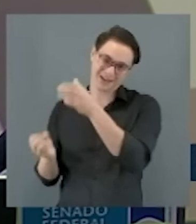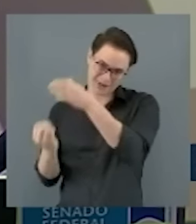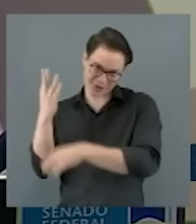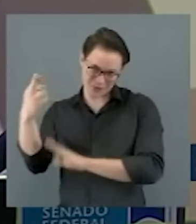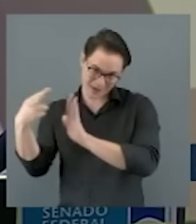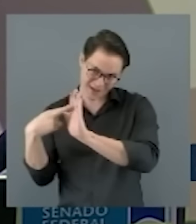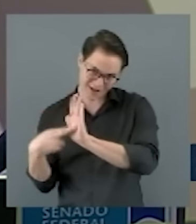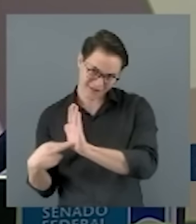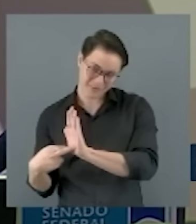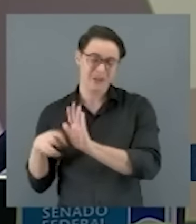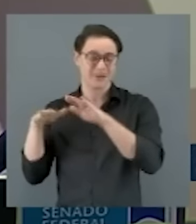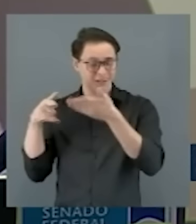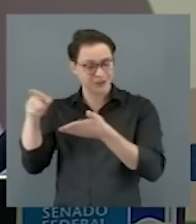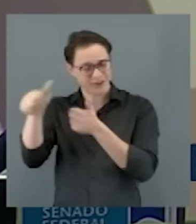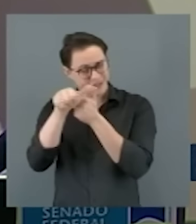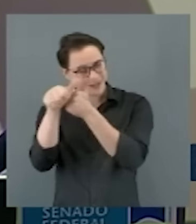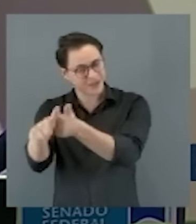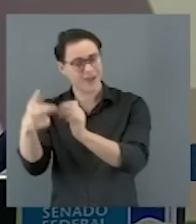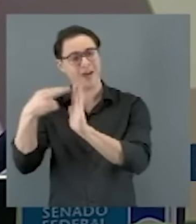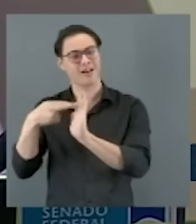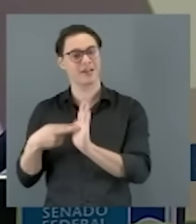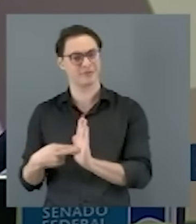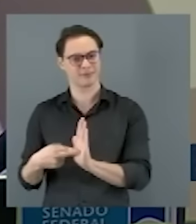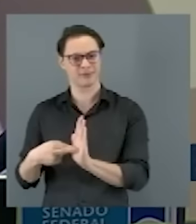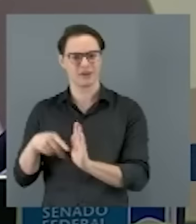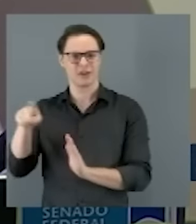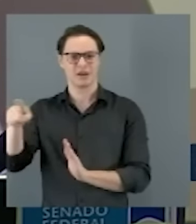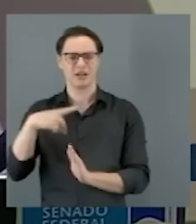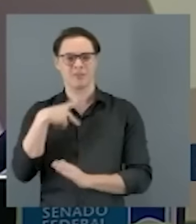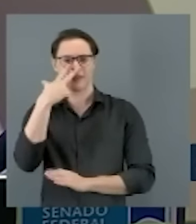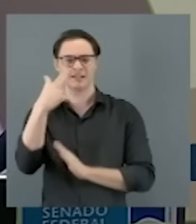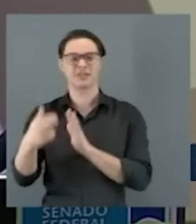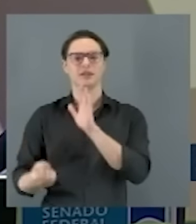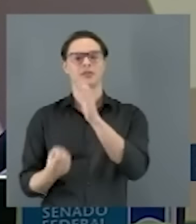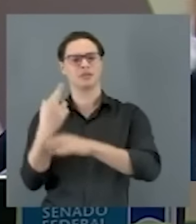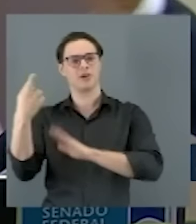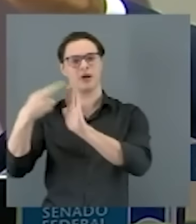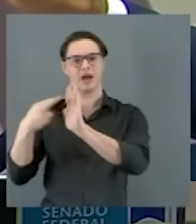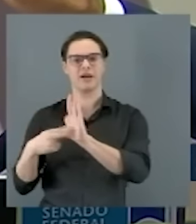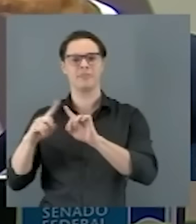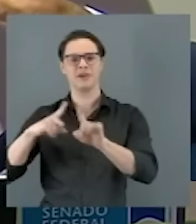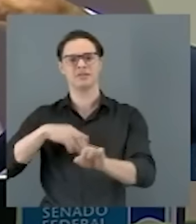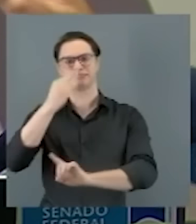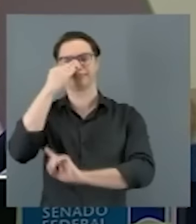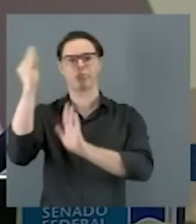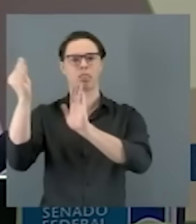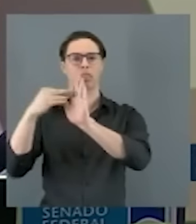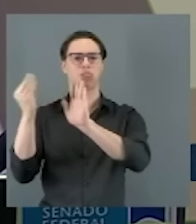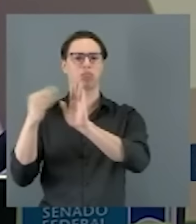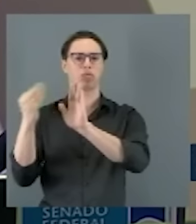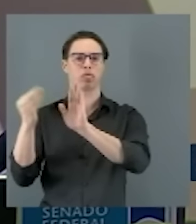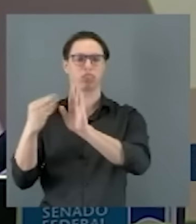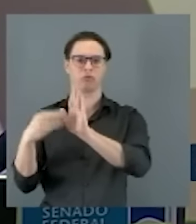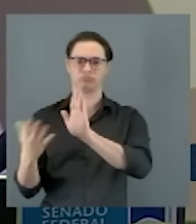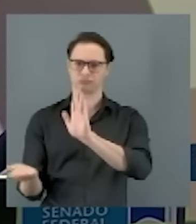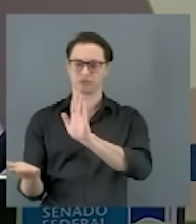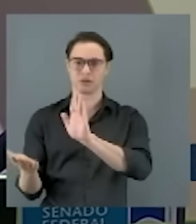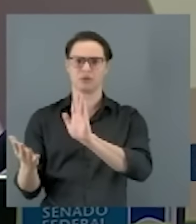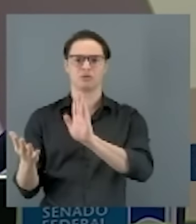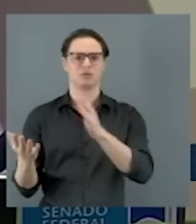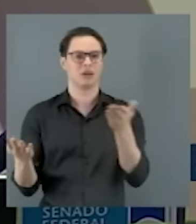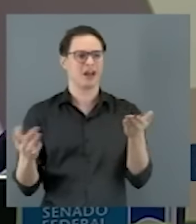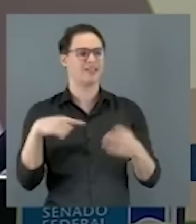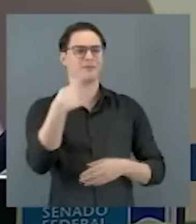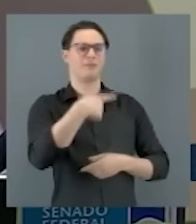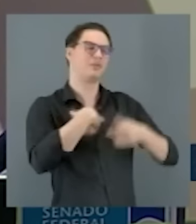regra que ele luta muito para descumprir e depois tem que arrumar argumentos para dizer à sociedade por que está